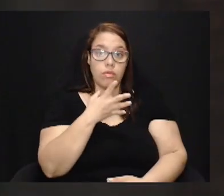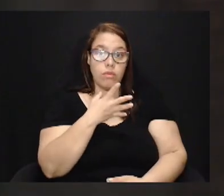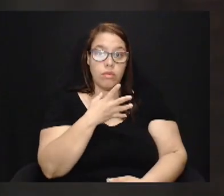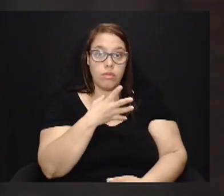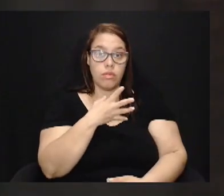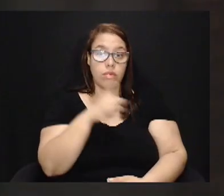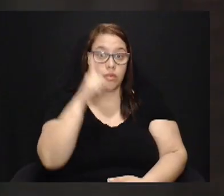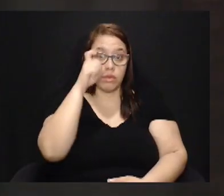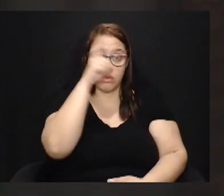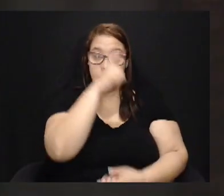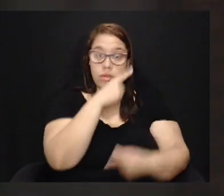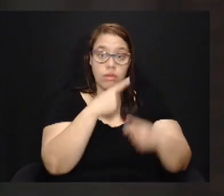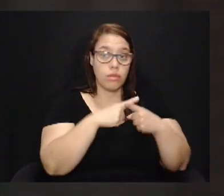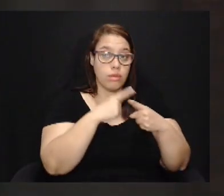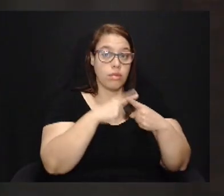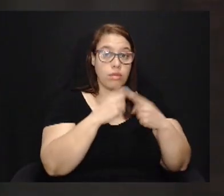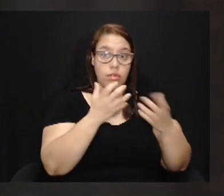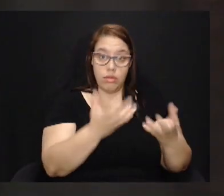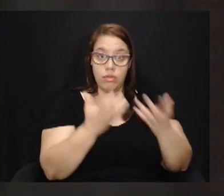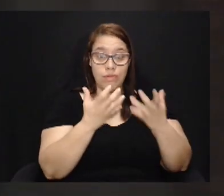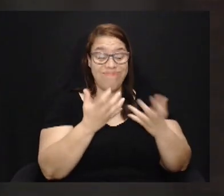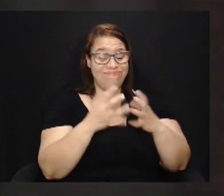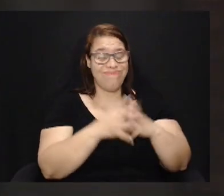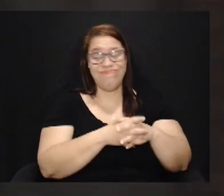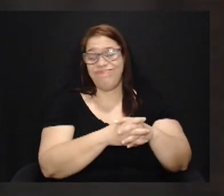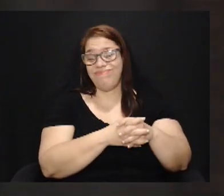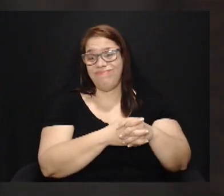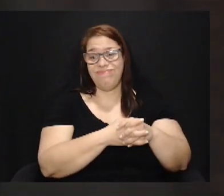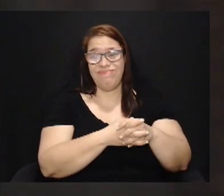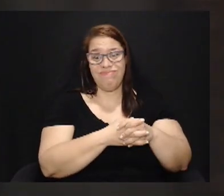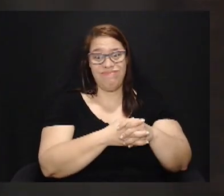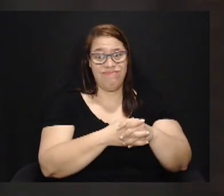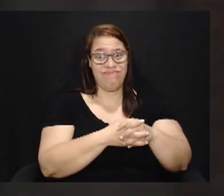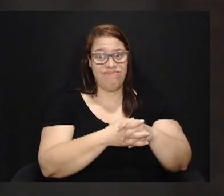porque você quer, né, quer